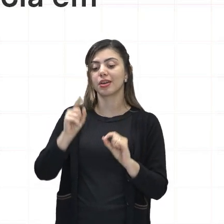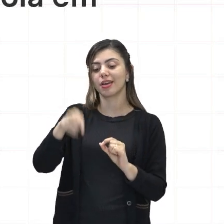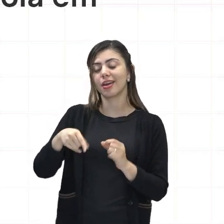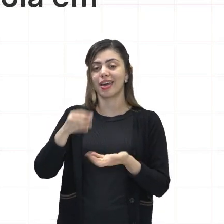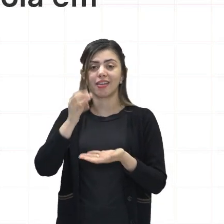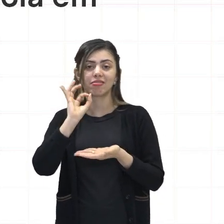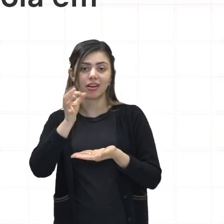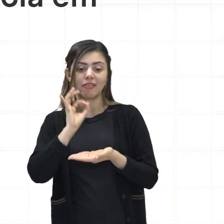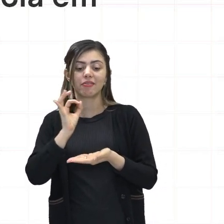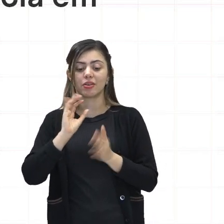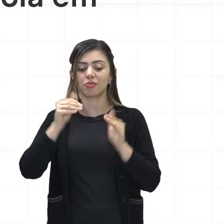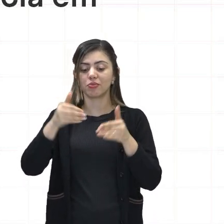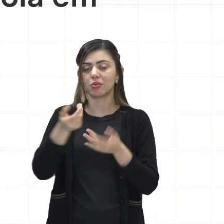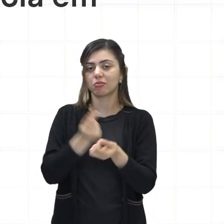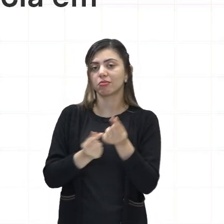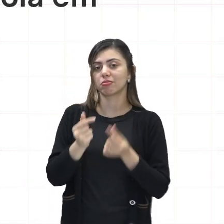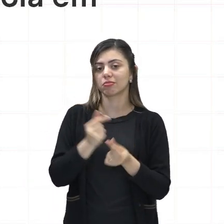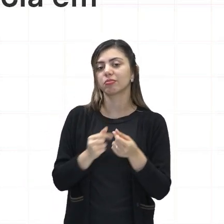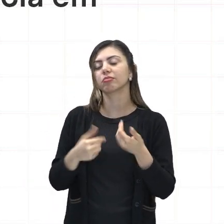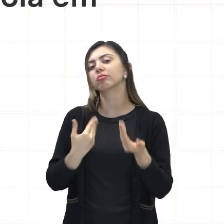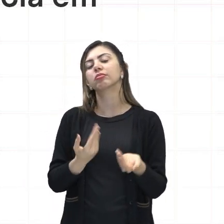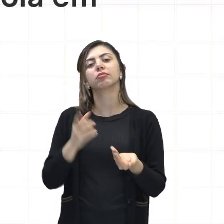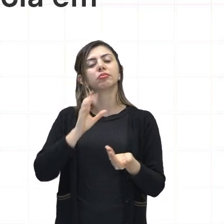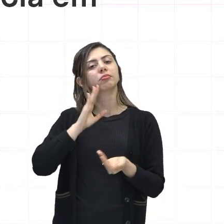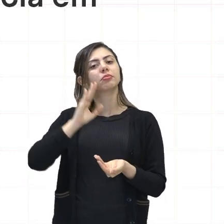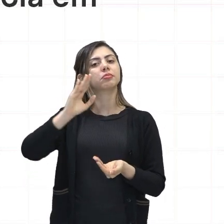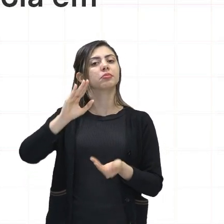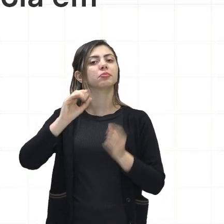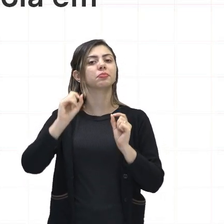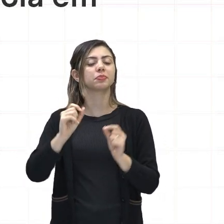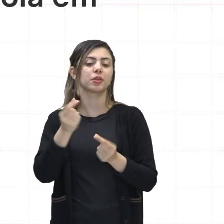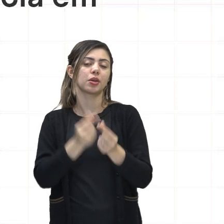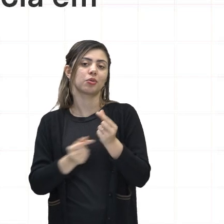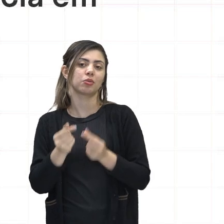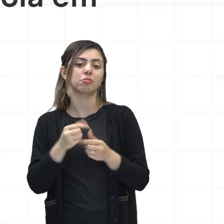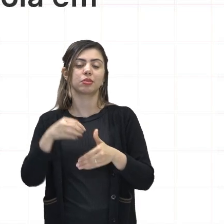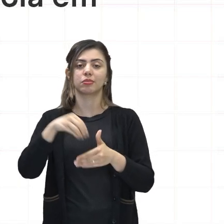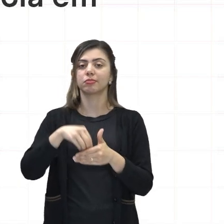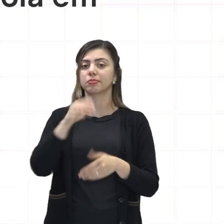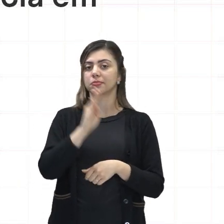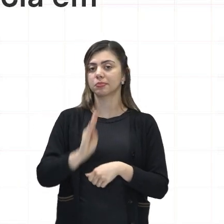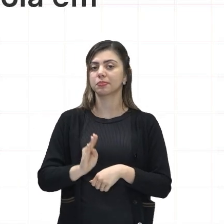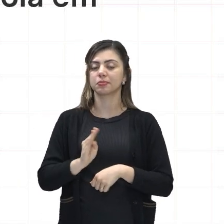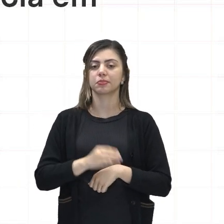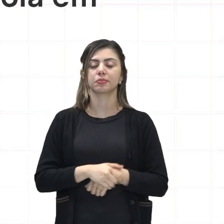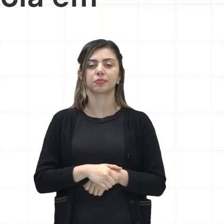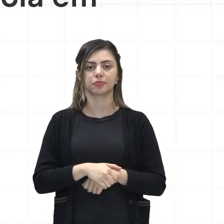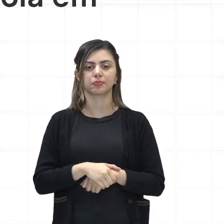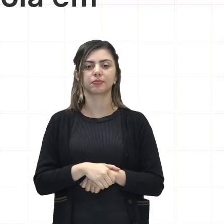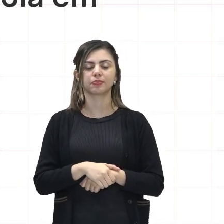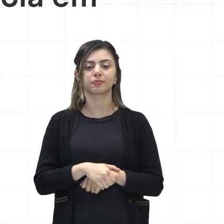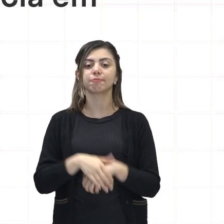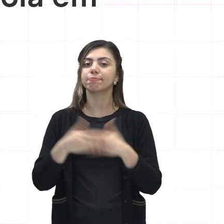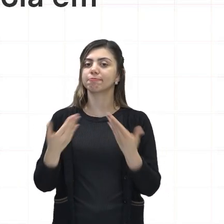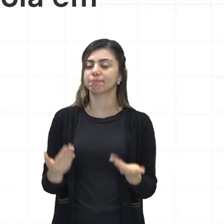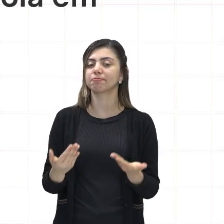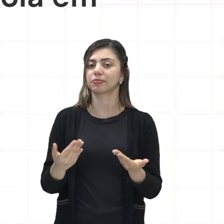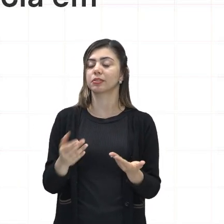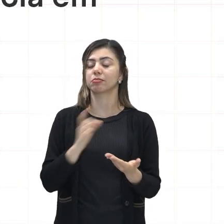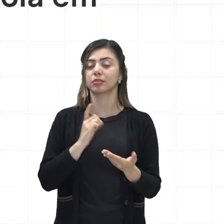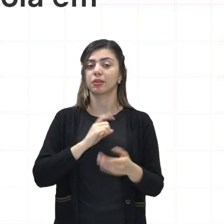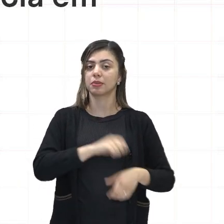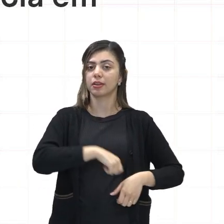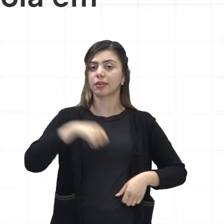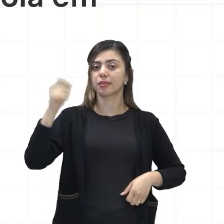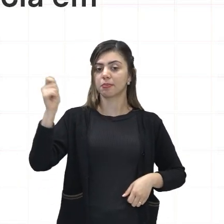cafeeira despontando como a principal atividade econômica dentro desse Brasil Império, ok? Então, após a declaração